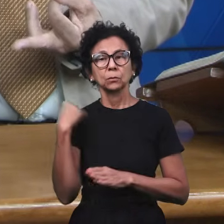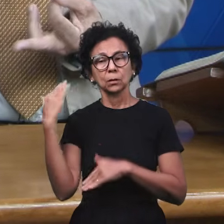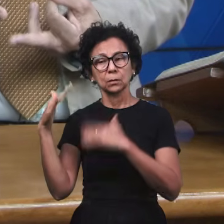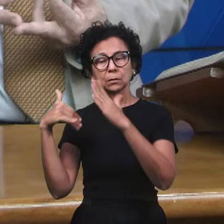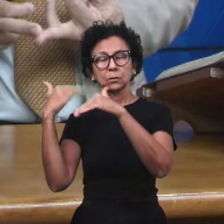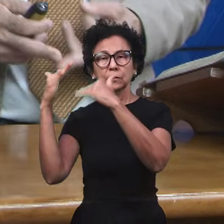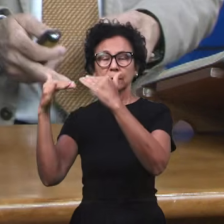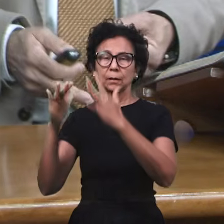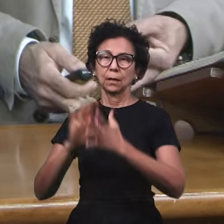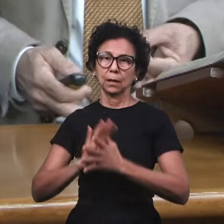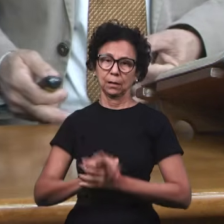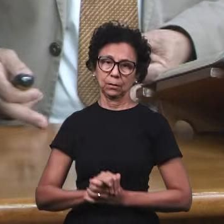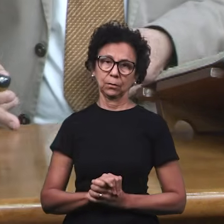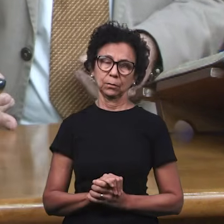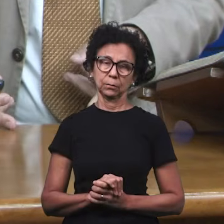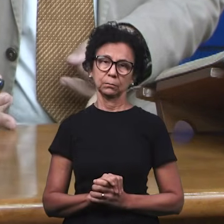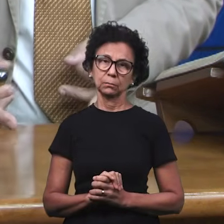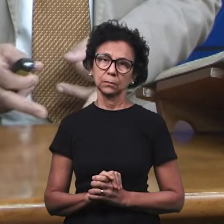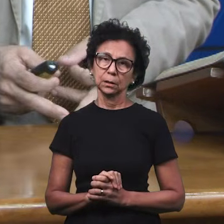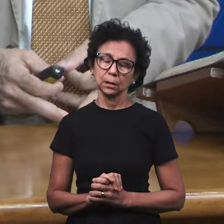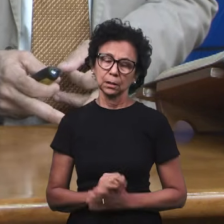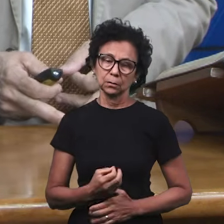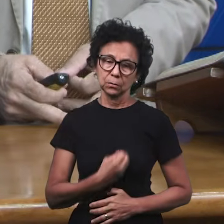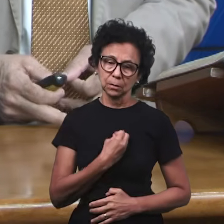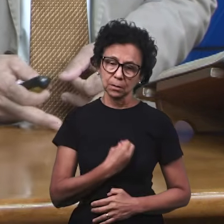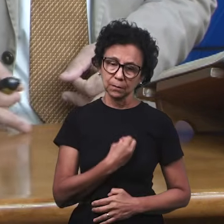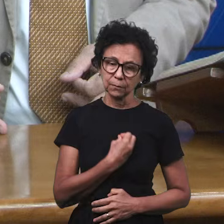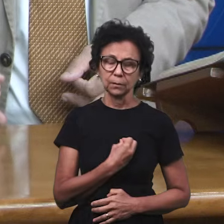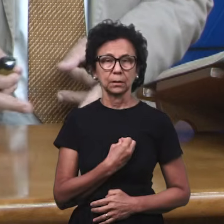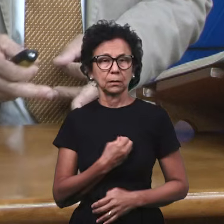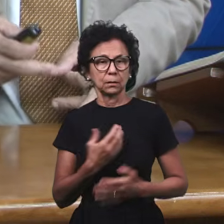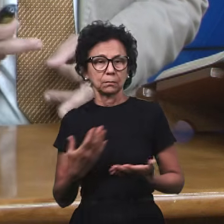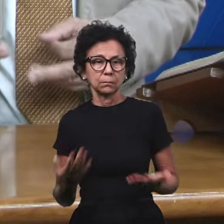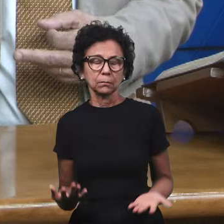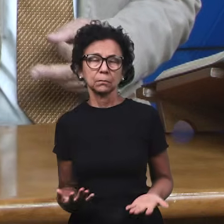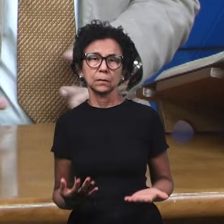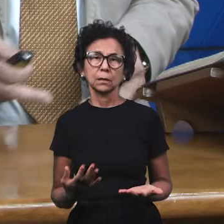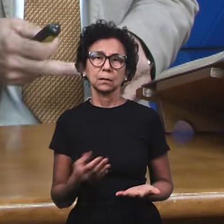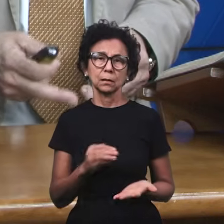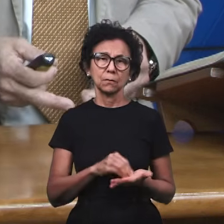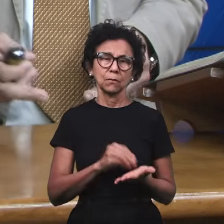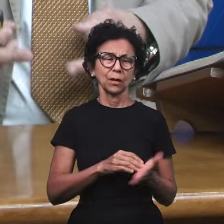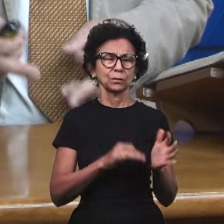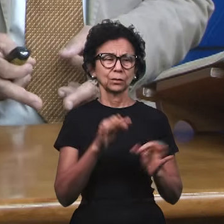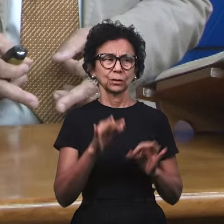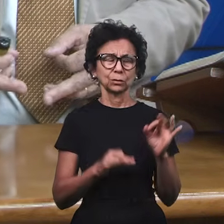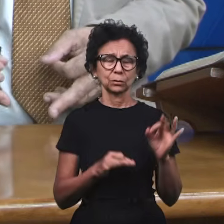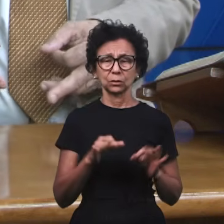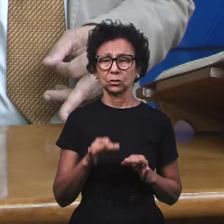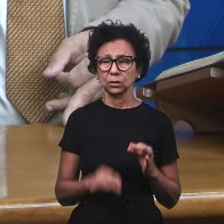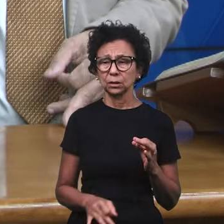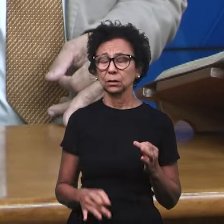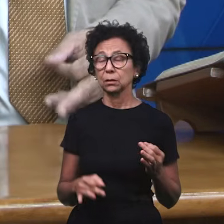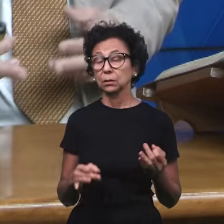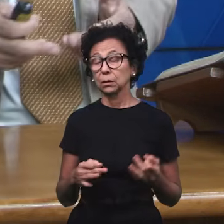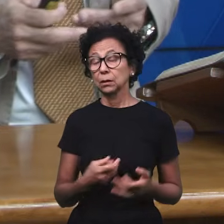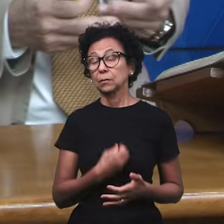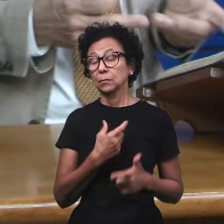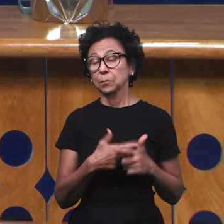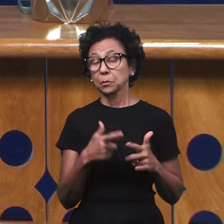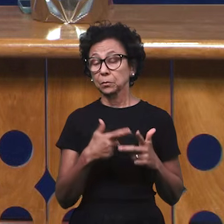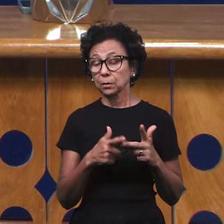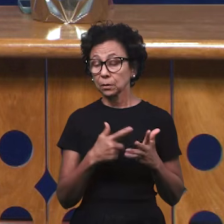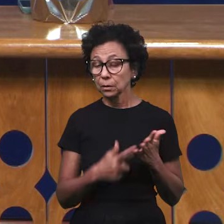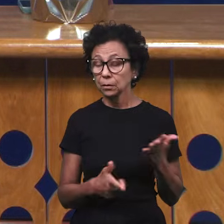né? Na nossa caminhada, tudo aquilo que muitas vezes as injustiças, os problemas que nós passamos e que o